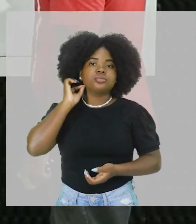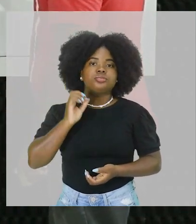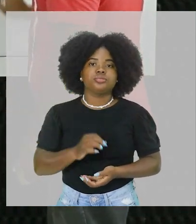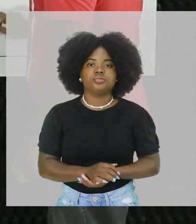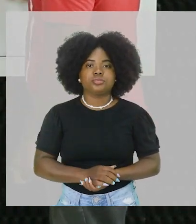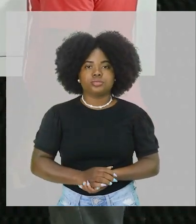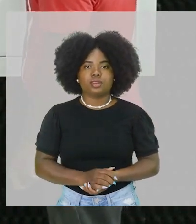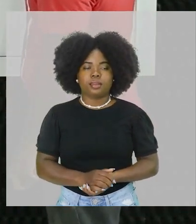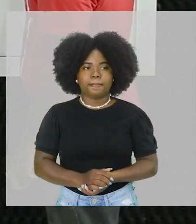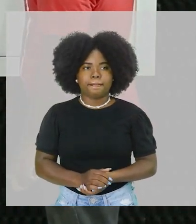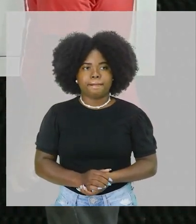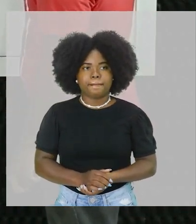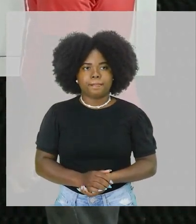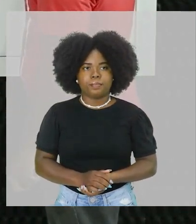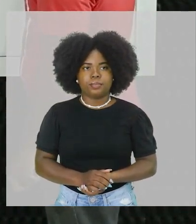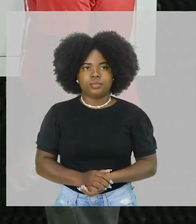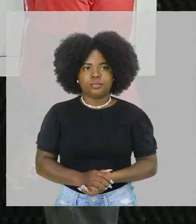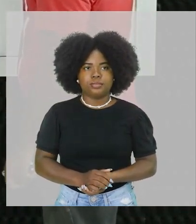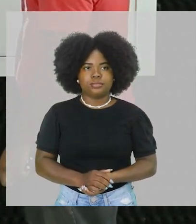Bom,